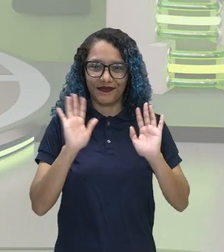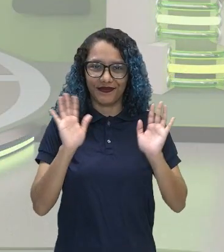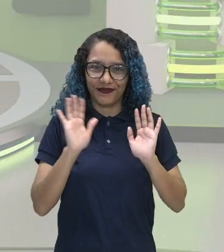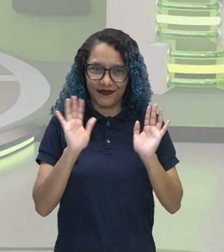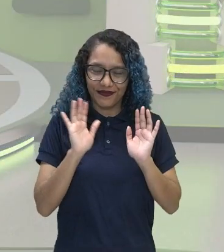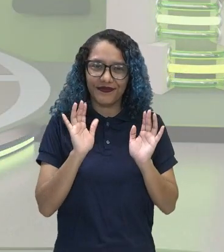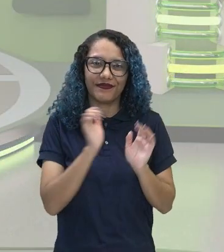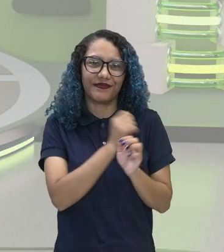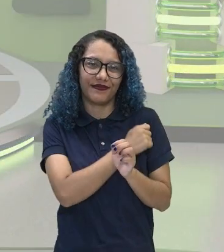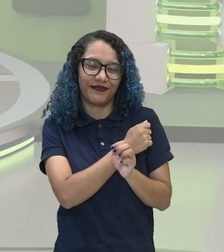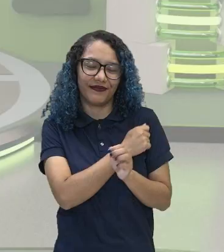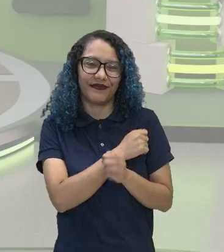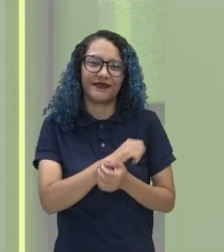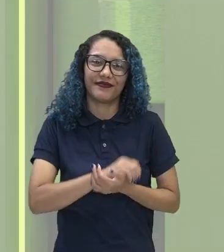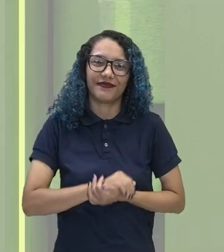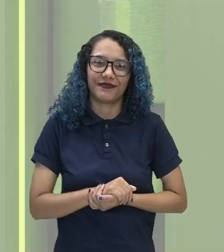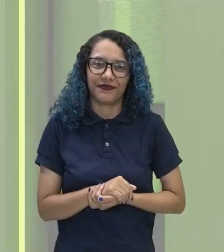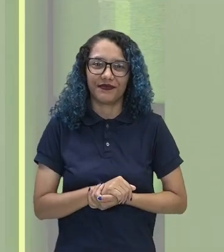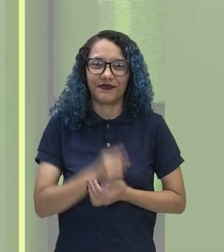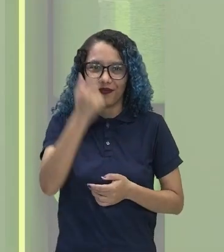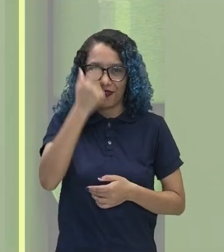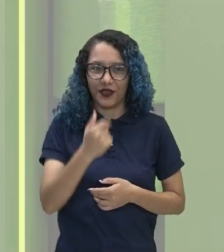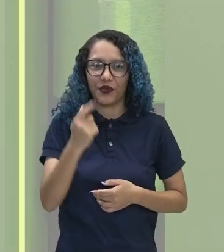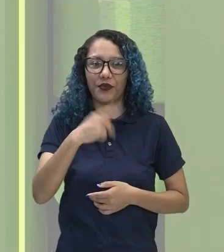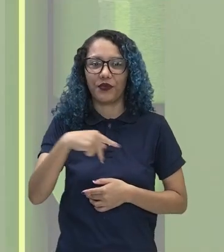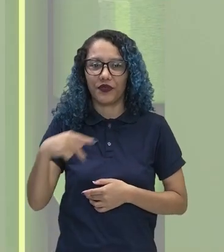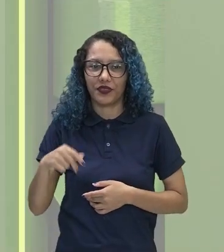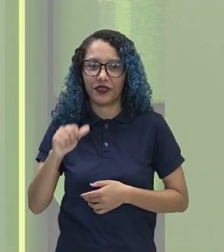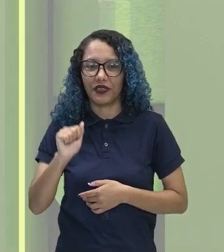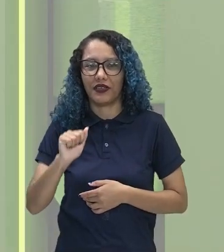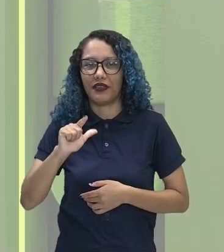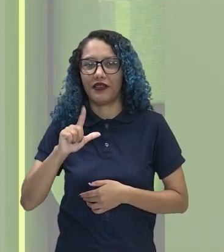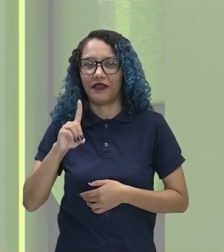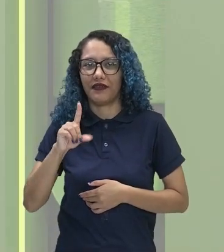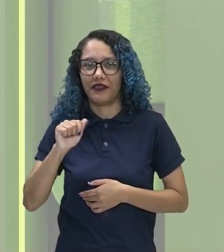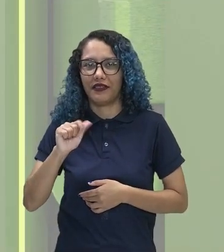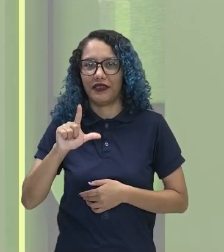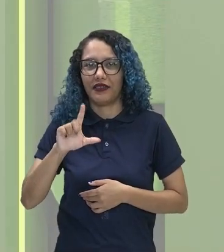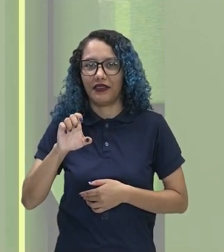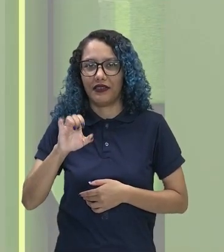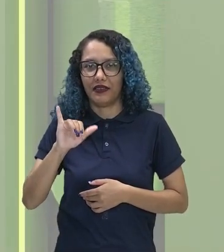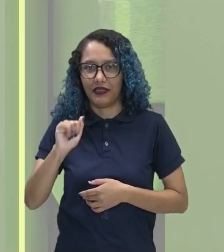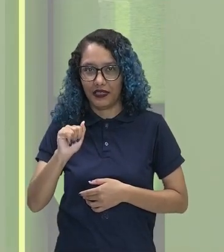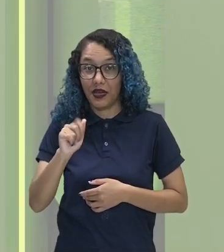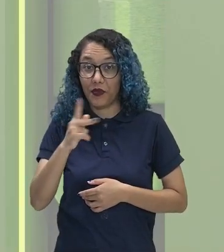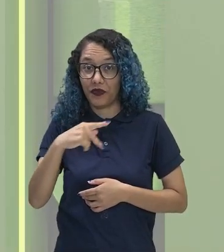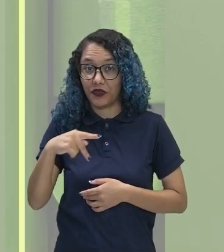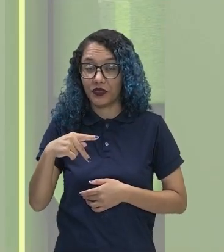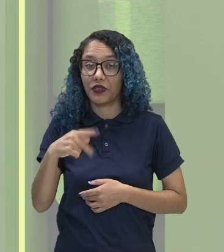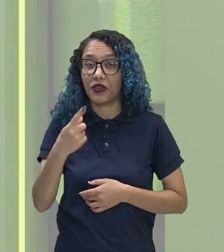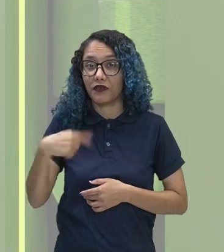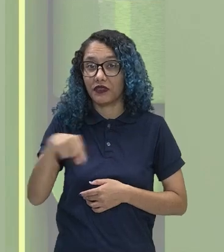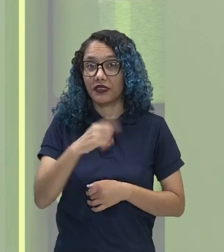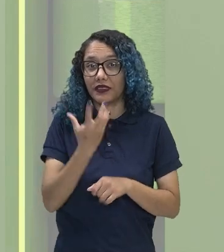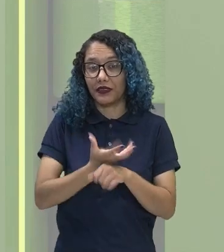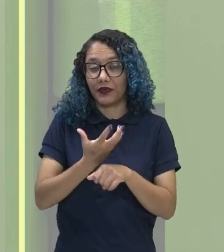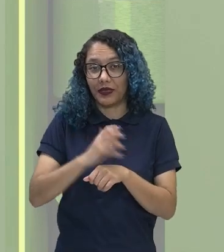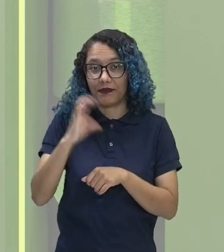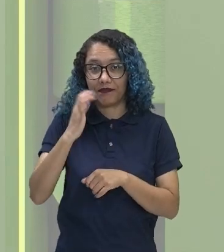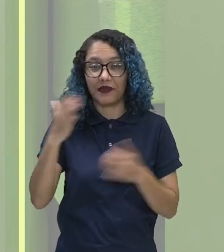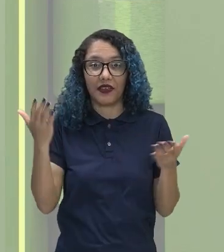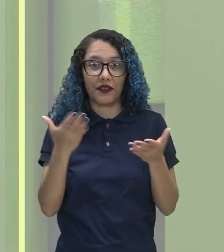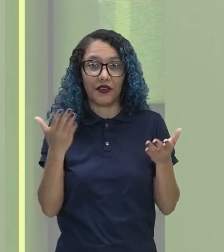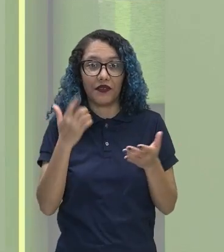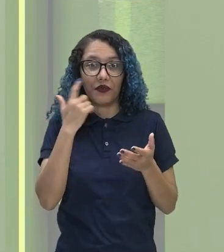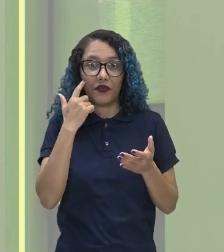queridos alunos! Eu sou a professora Aldaleia Santos, sua professora de Ciências, e vamos